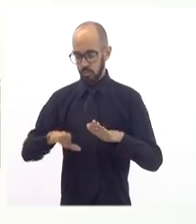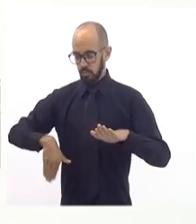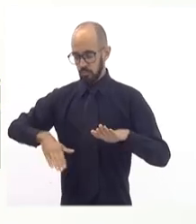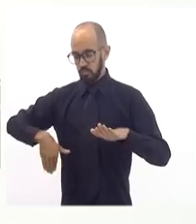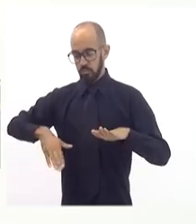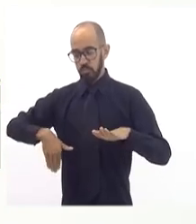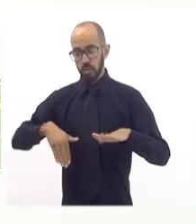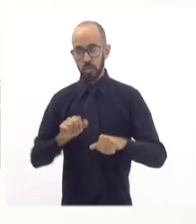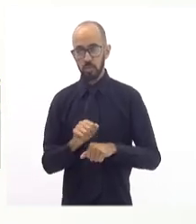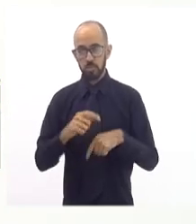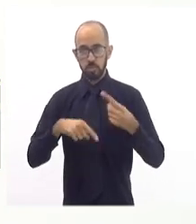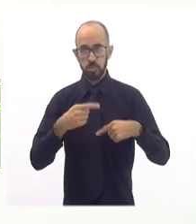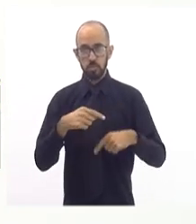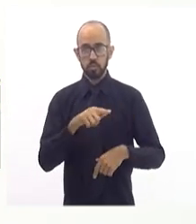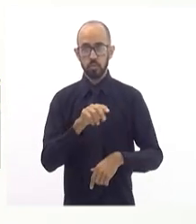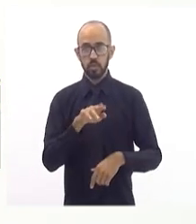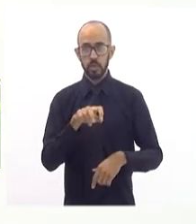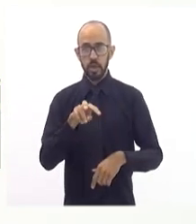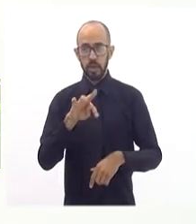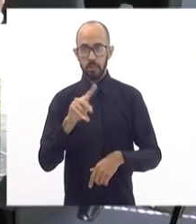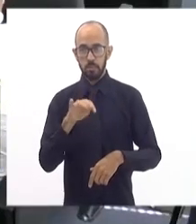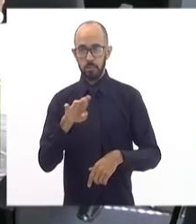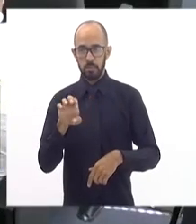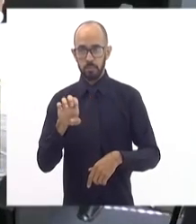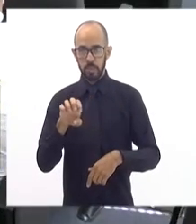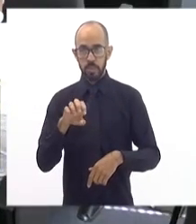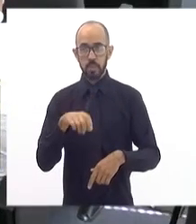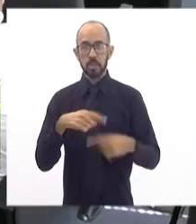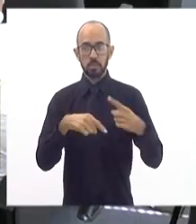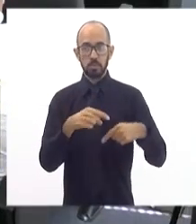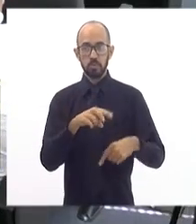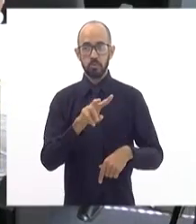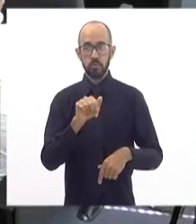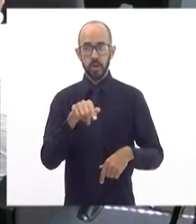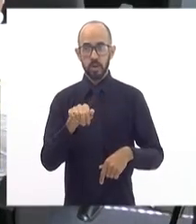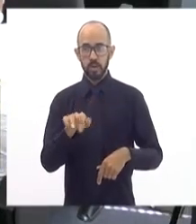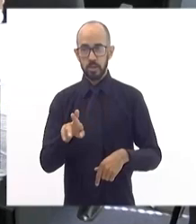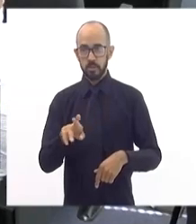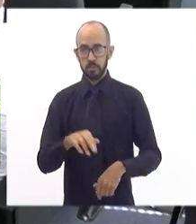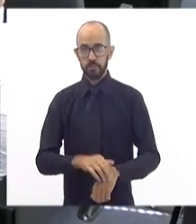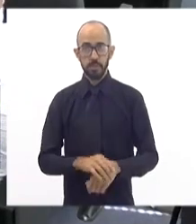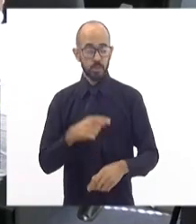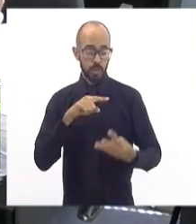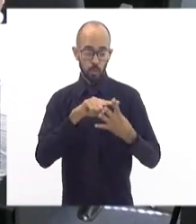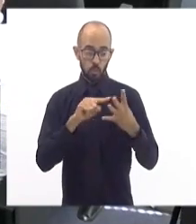o Wagner virgem e tem mais quatro escritos